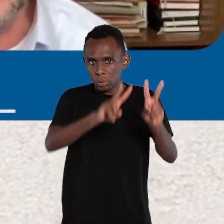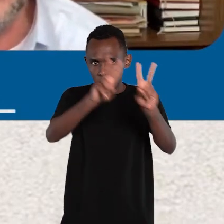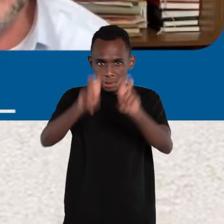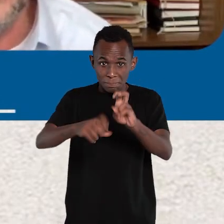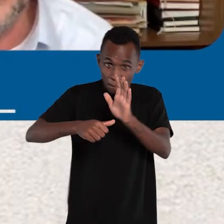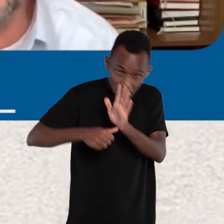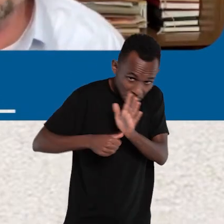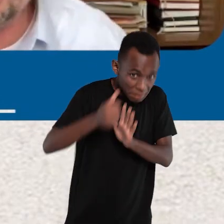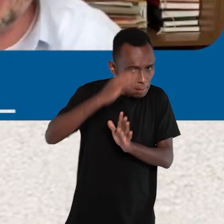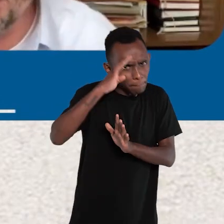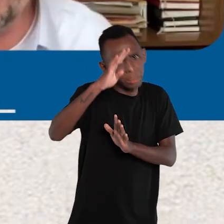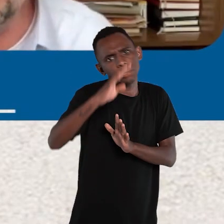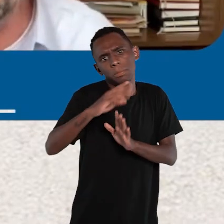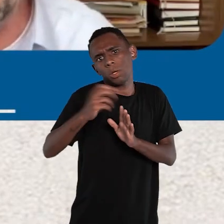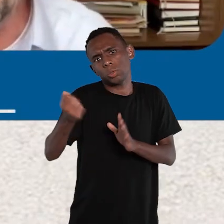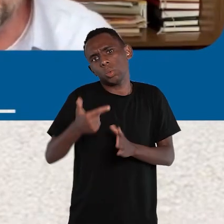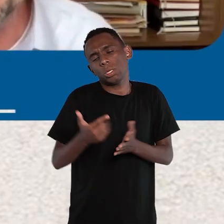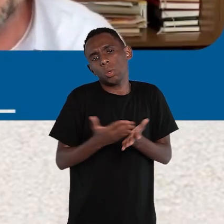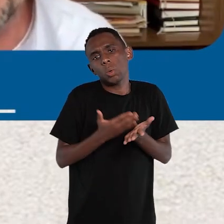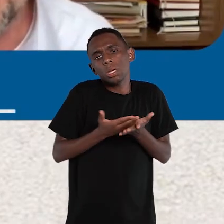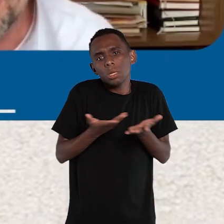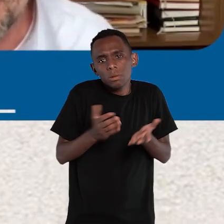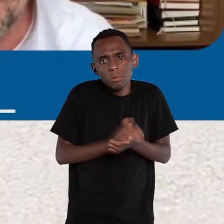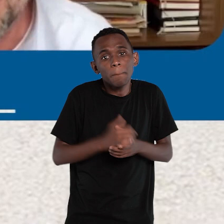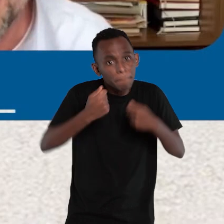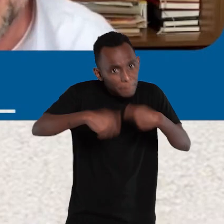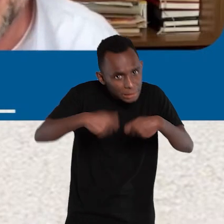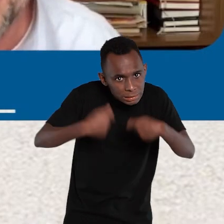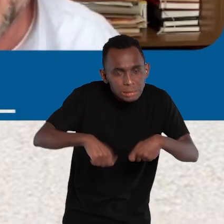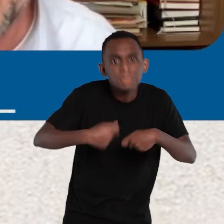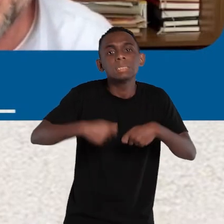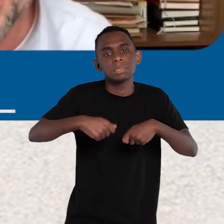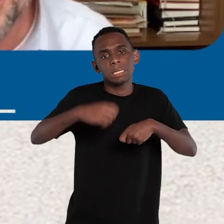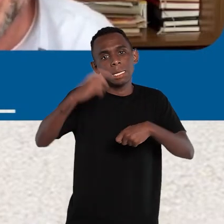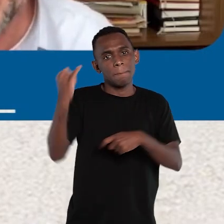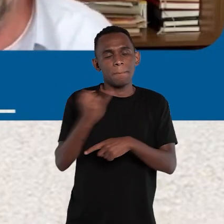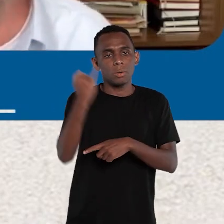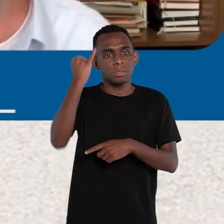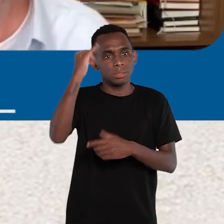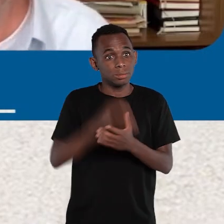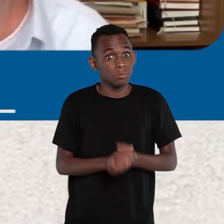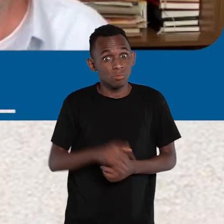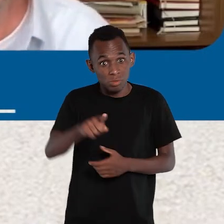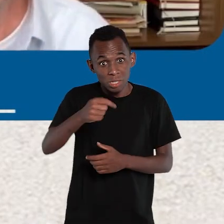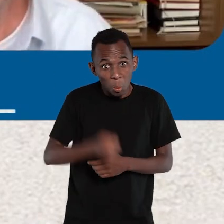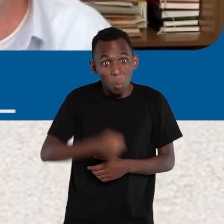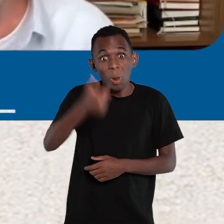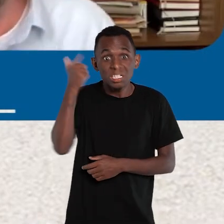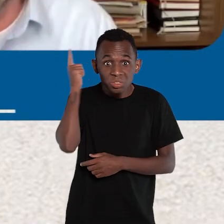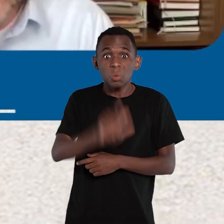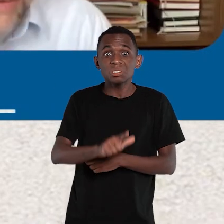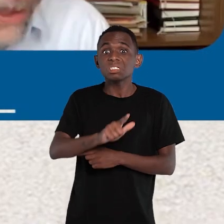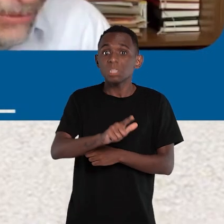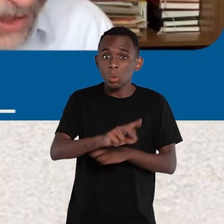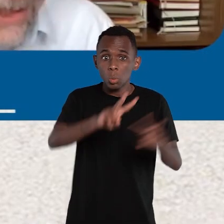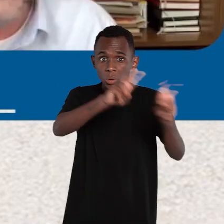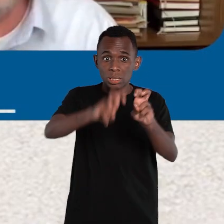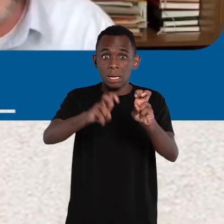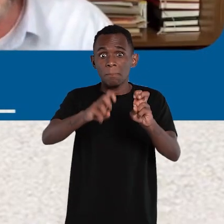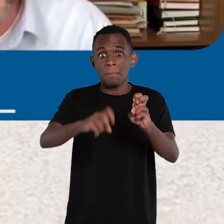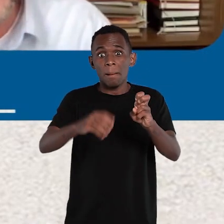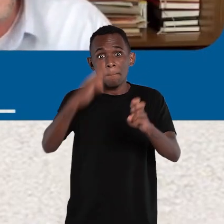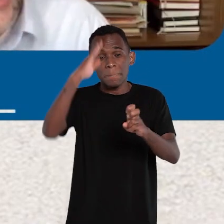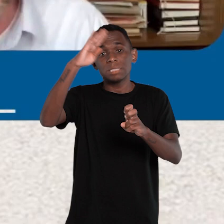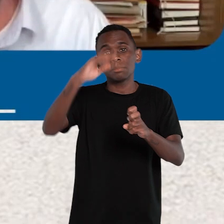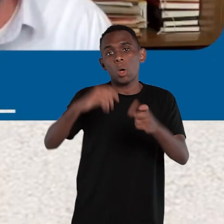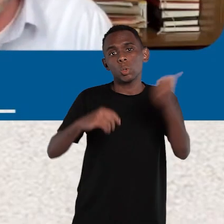título. Eu digo sempre, o título só não pode ser maior que o livro. Mas você quase conseguiu. Não tanto. Eu